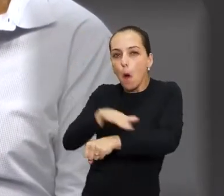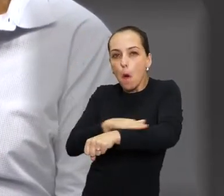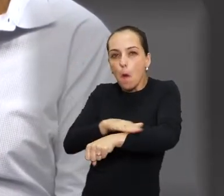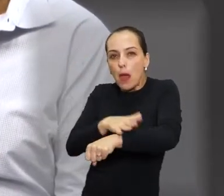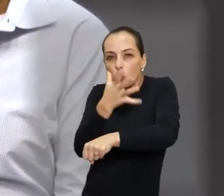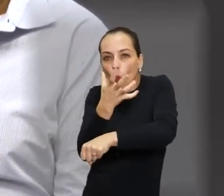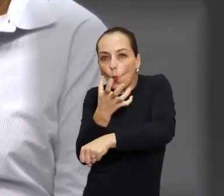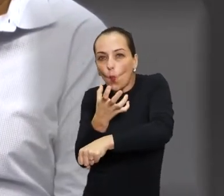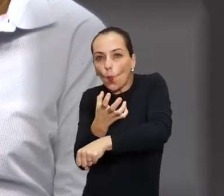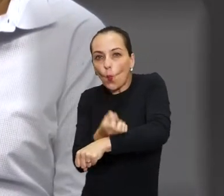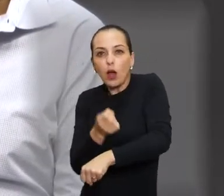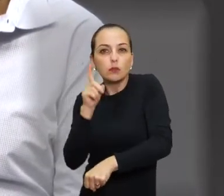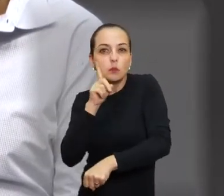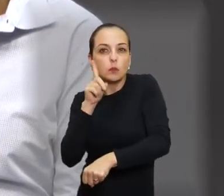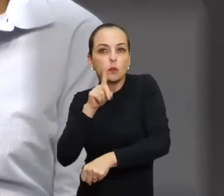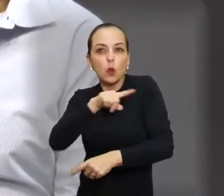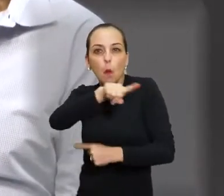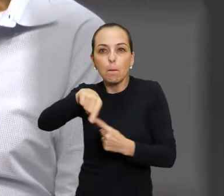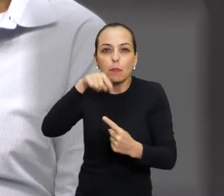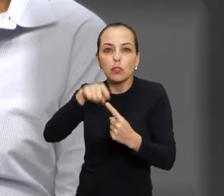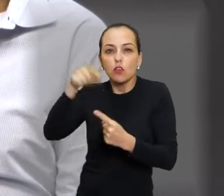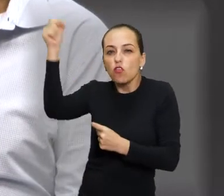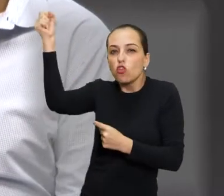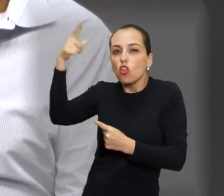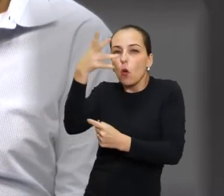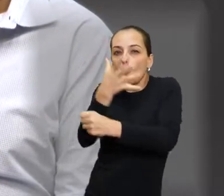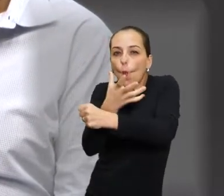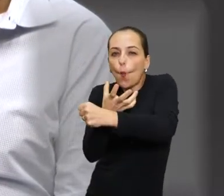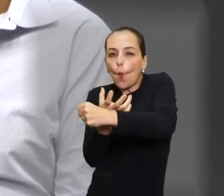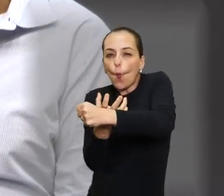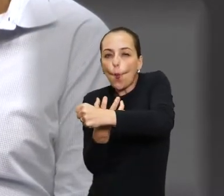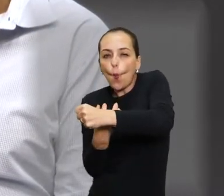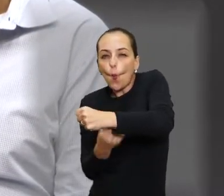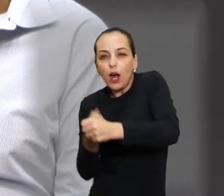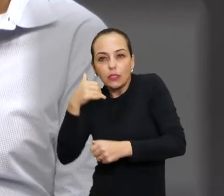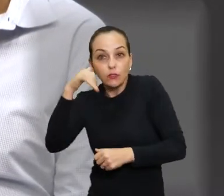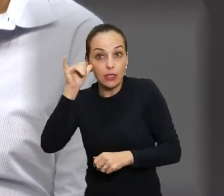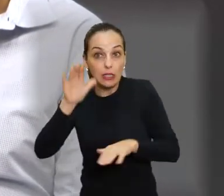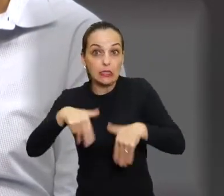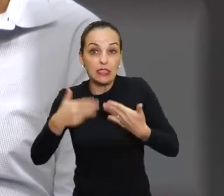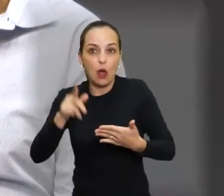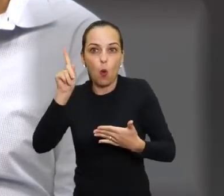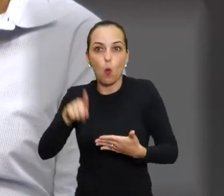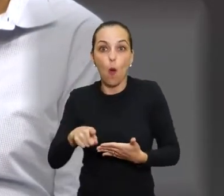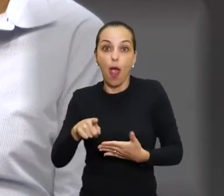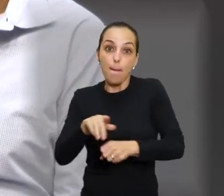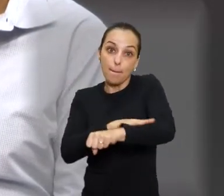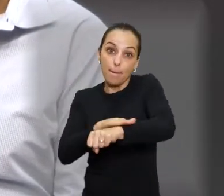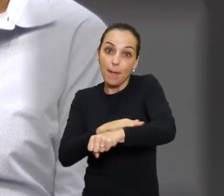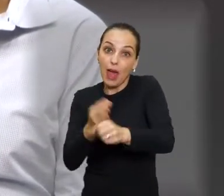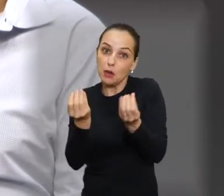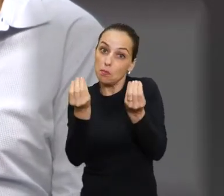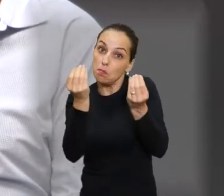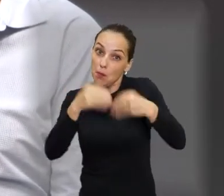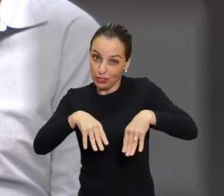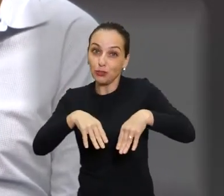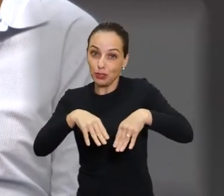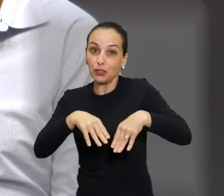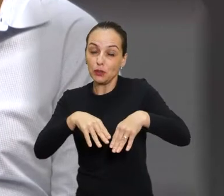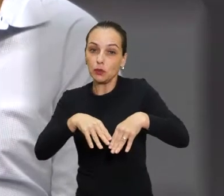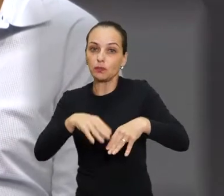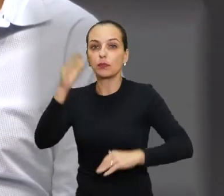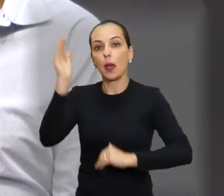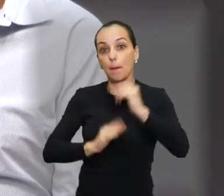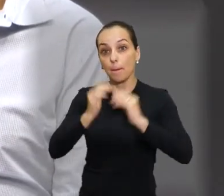inibir a penetração do raio solar. Então, sempre o bronzeamento acaba sendo um método de agressão à